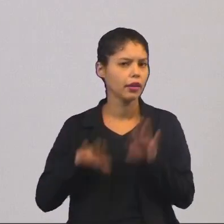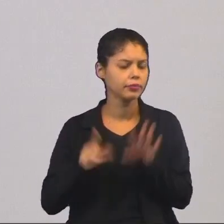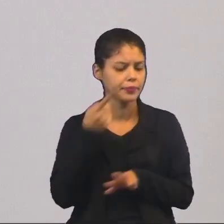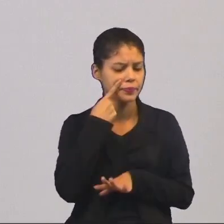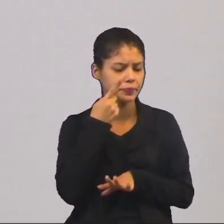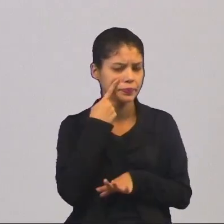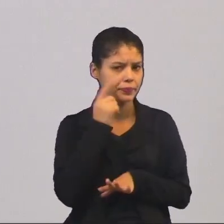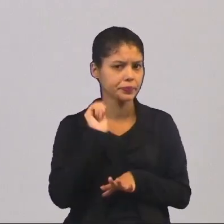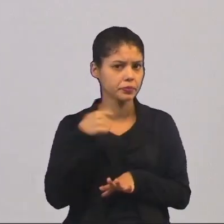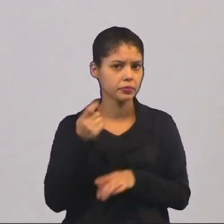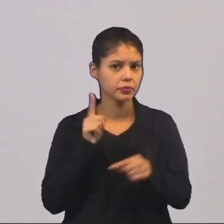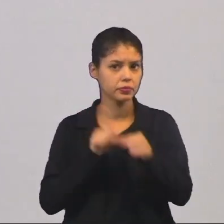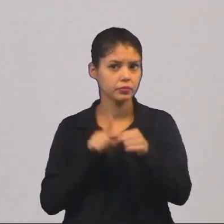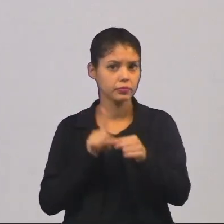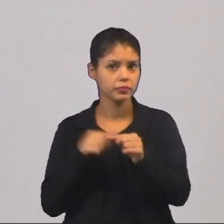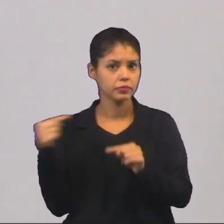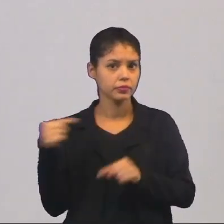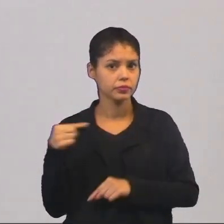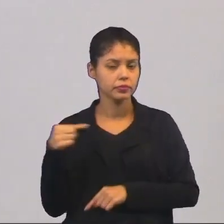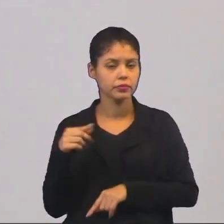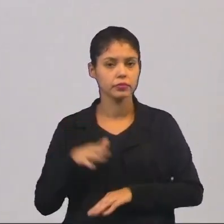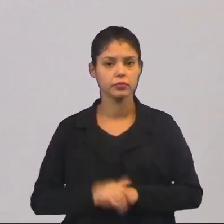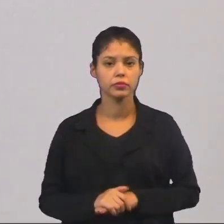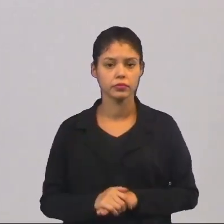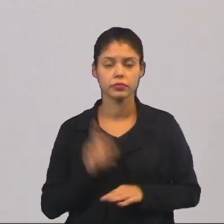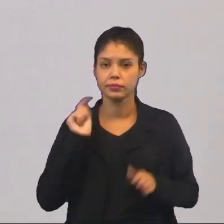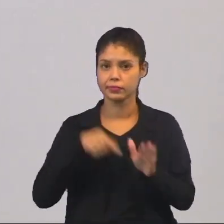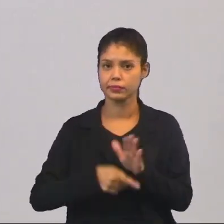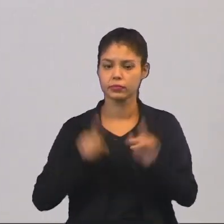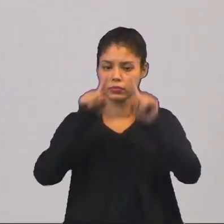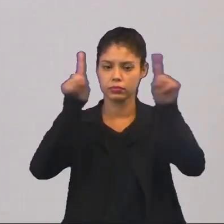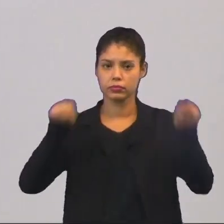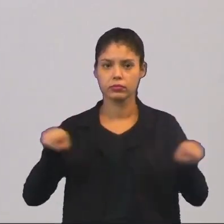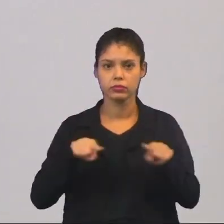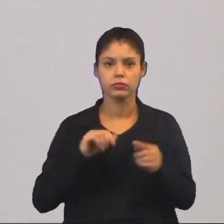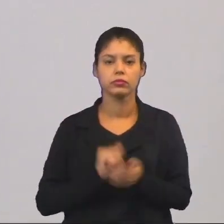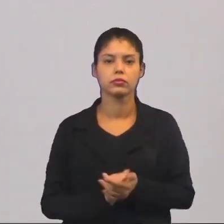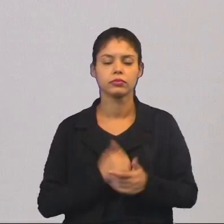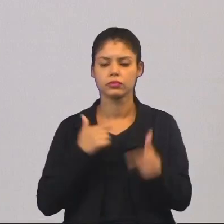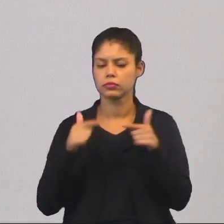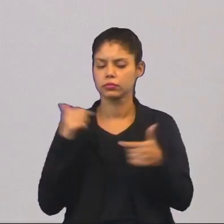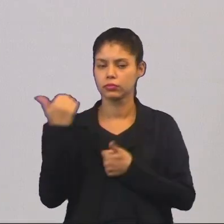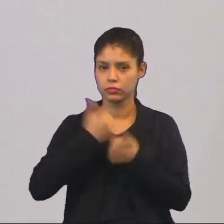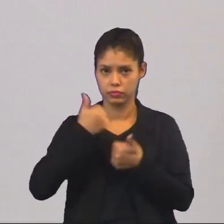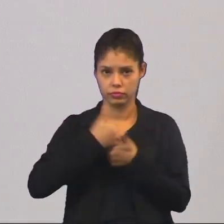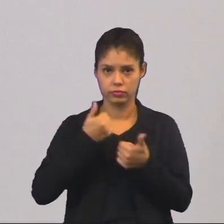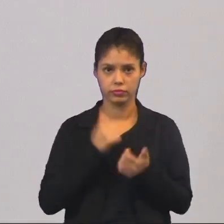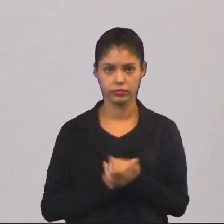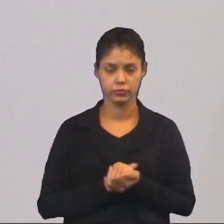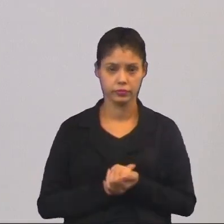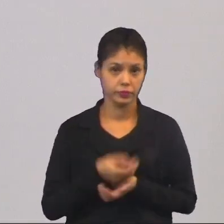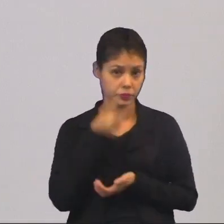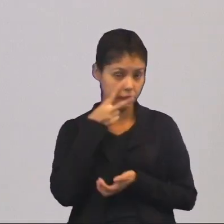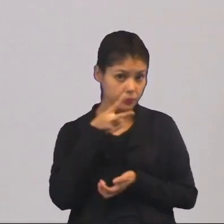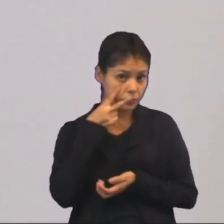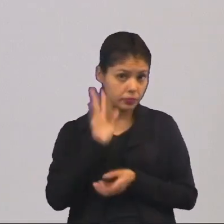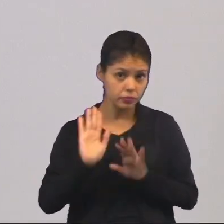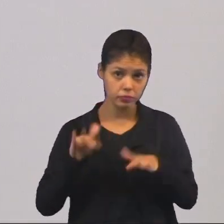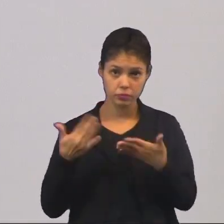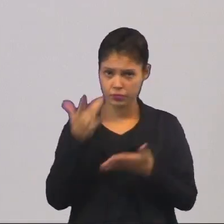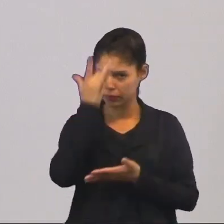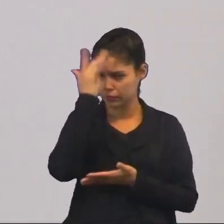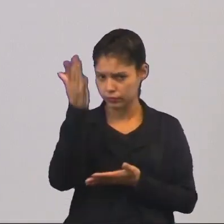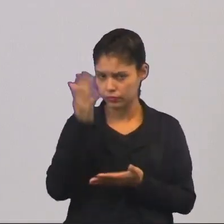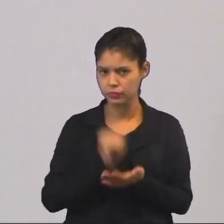a gente olha o sinal de mais ou o sinal de menos ali dentro para trabalhar a substituição. Veja qual é o